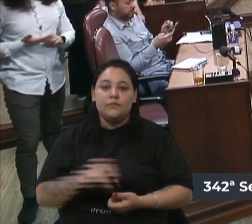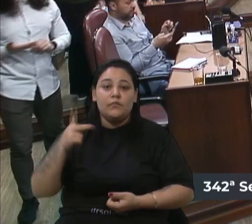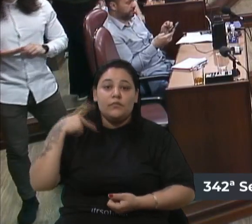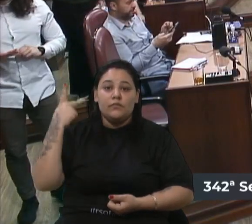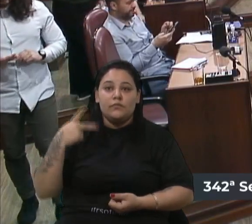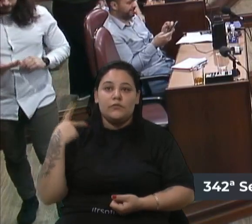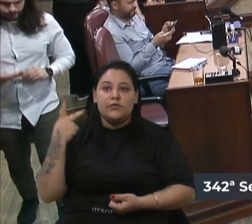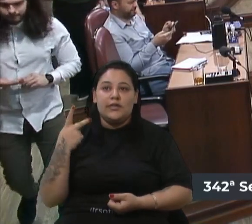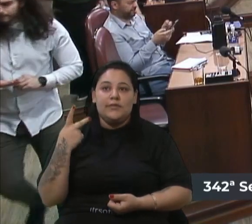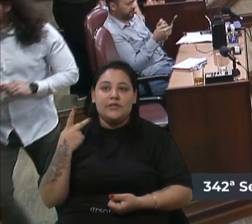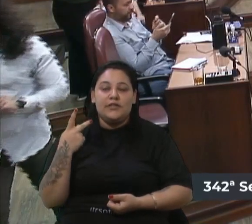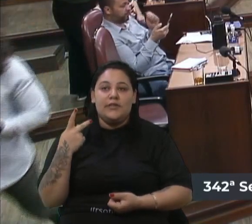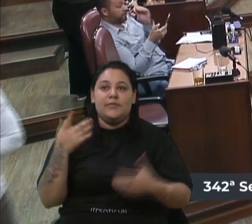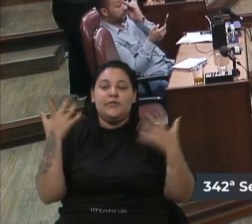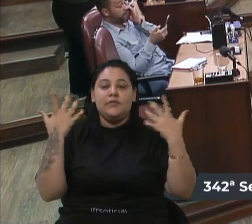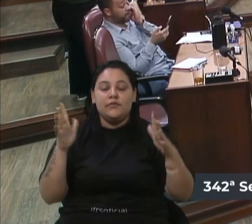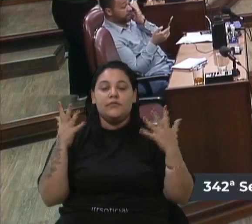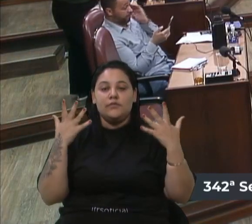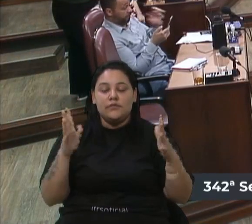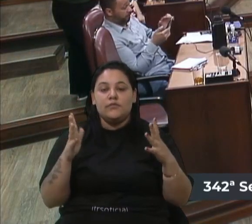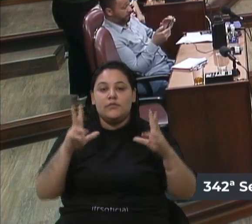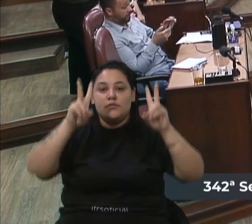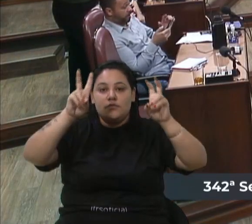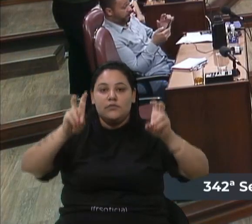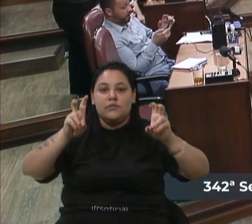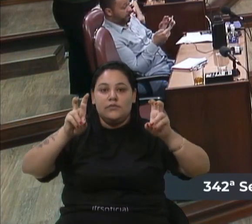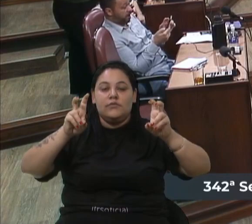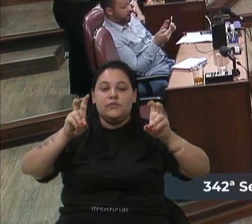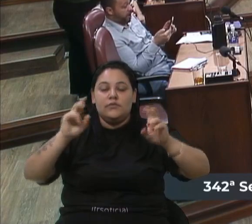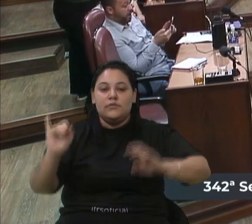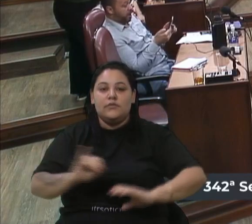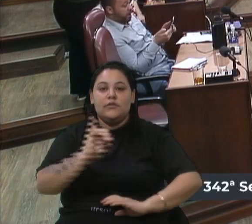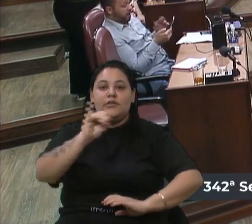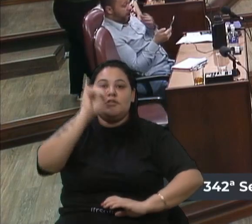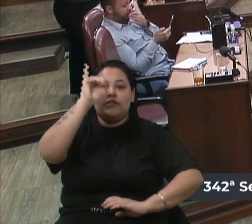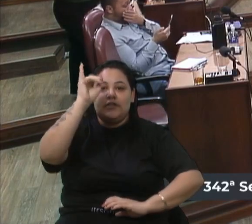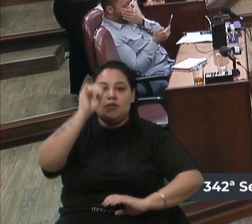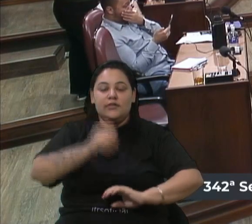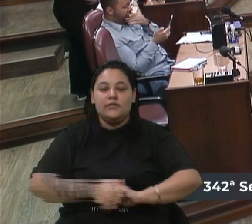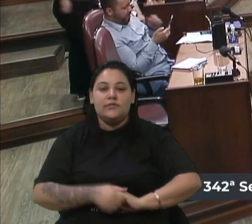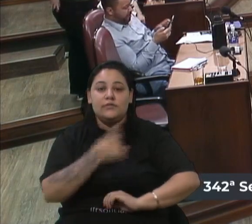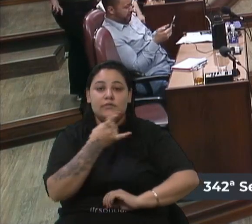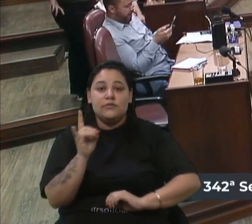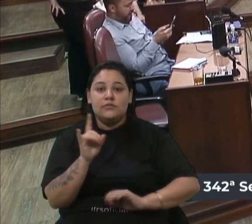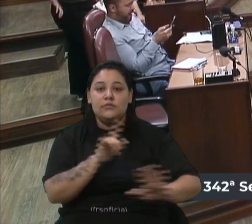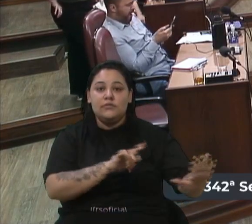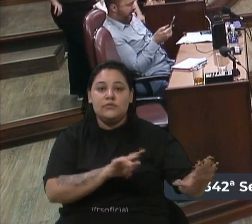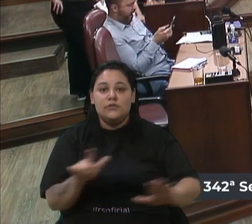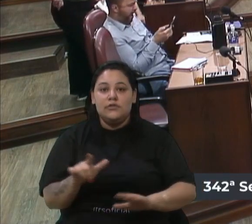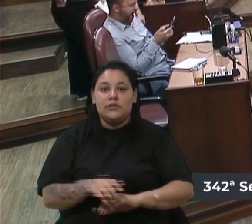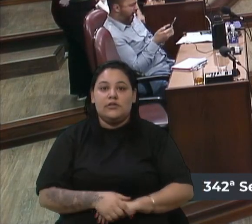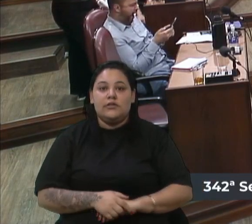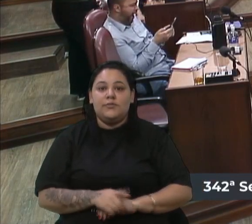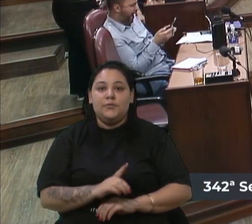pelo tema. E importante, porque o senhor cobrou na última semana e o resultado, na